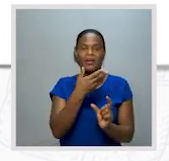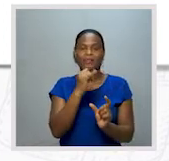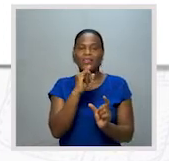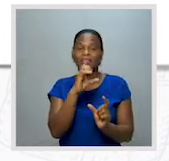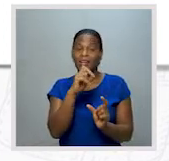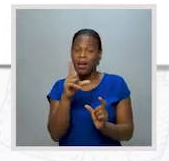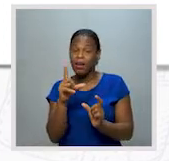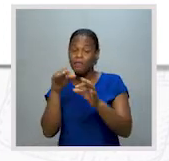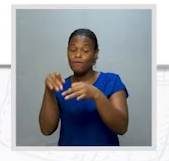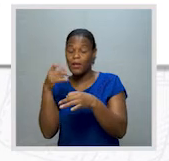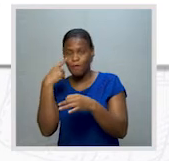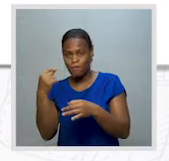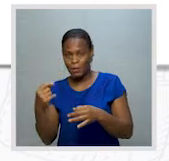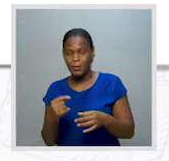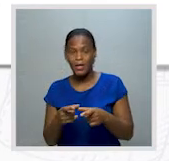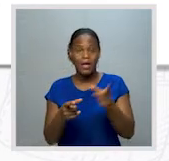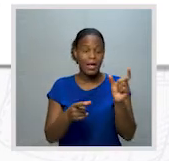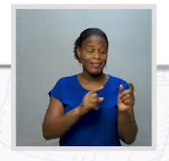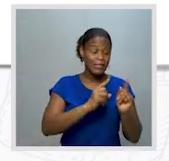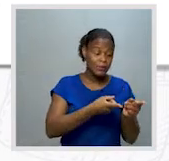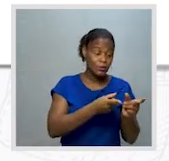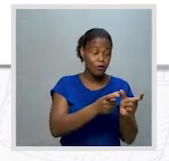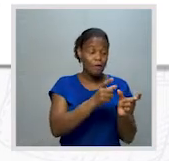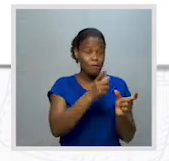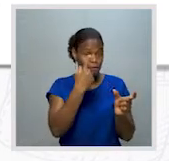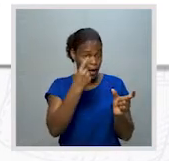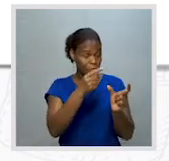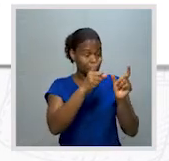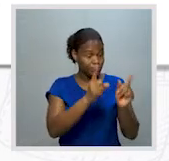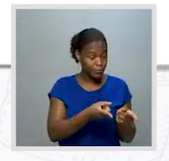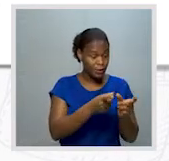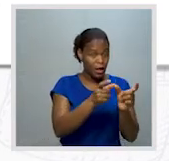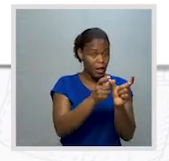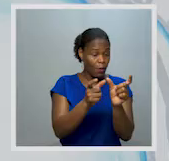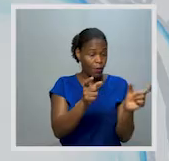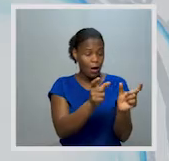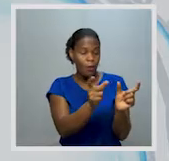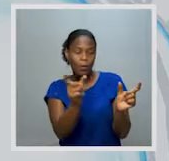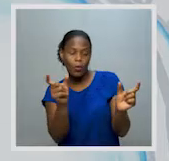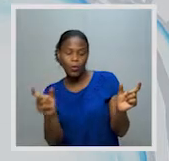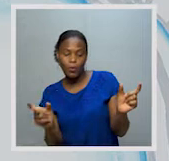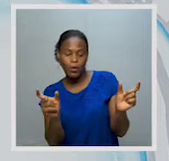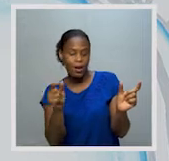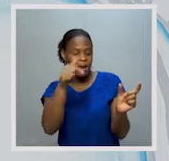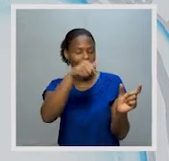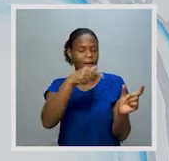terminação verbal. Então, veja, não se esqueçam, pronome fica no meio do